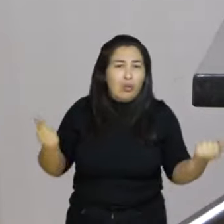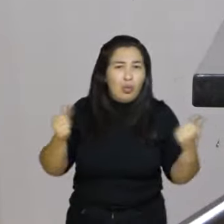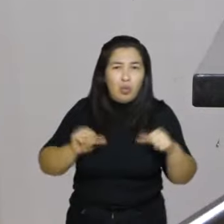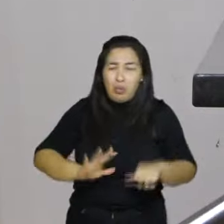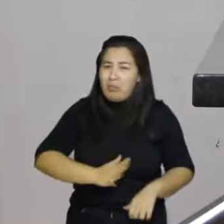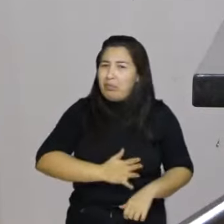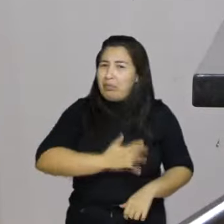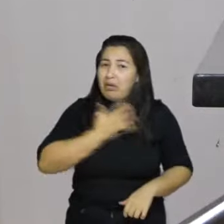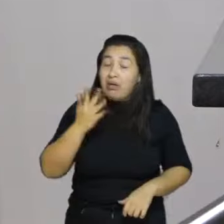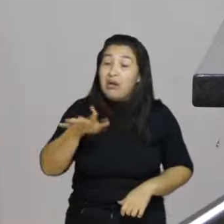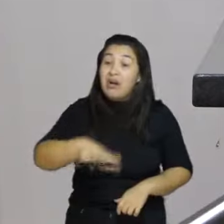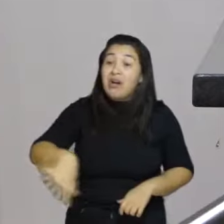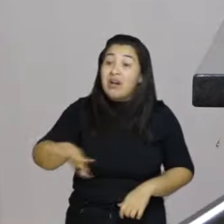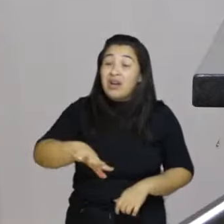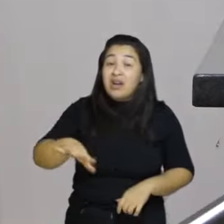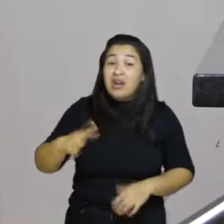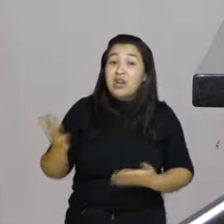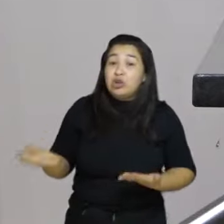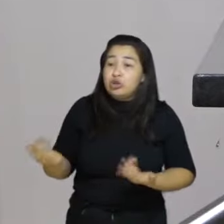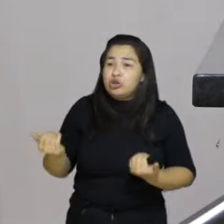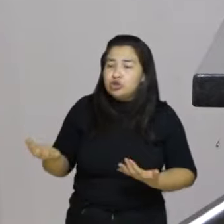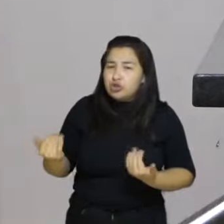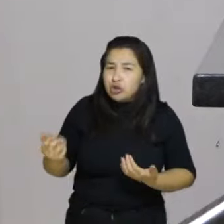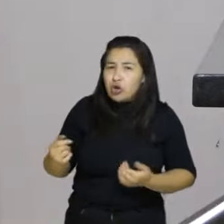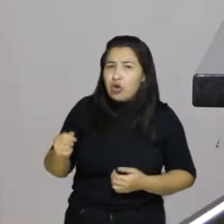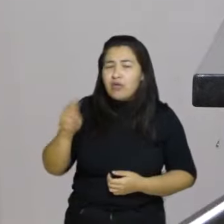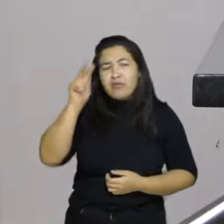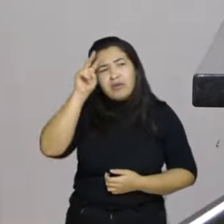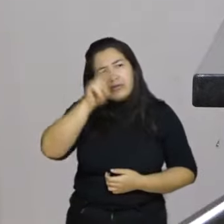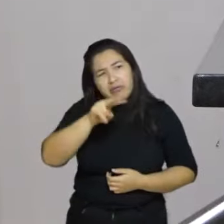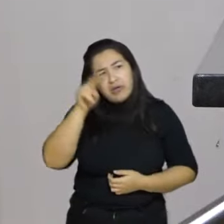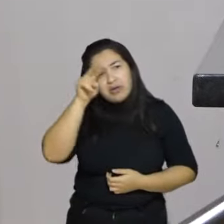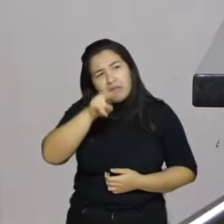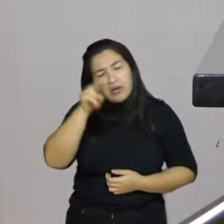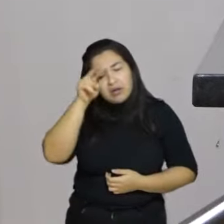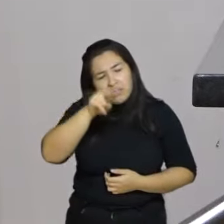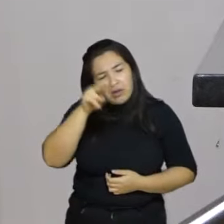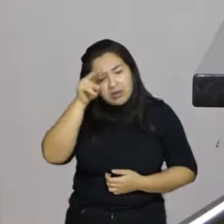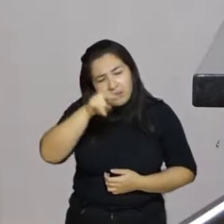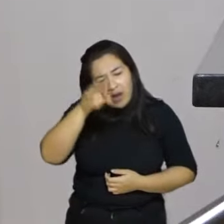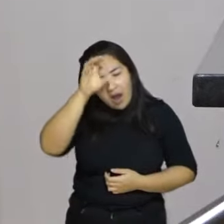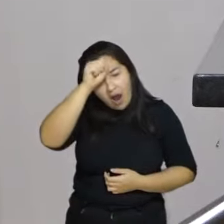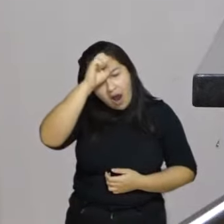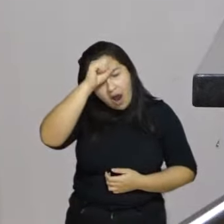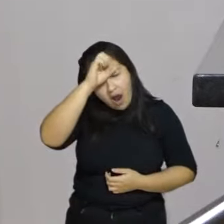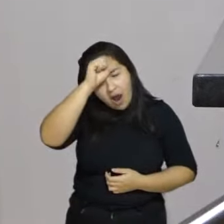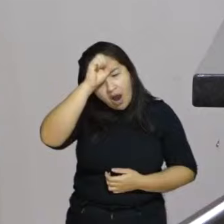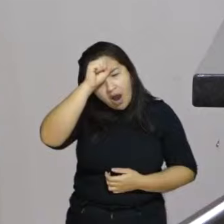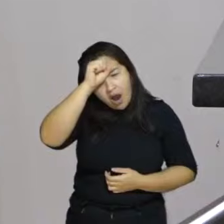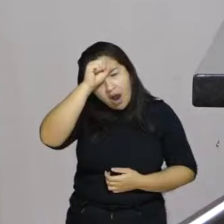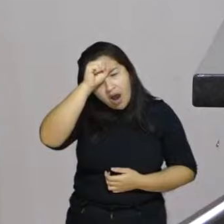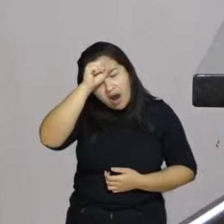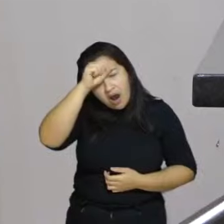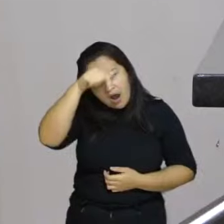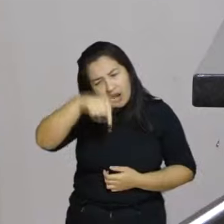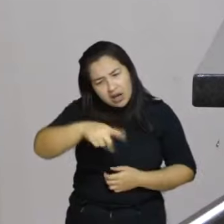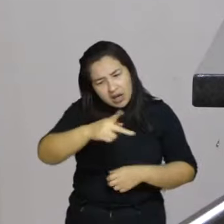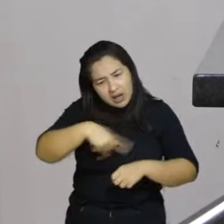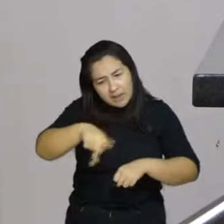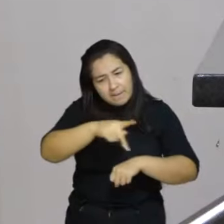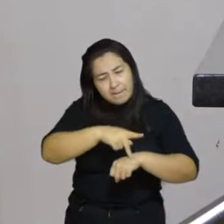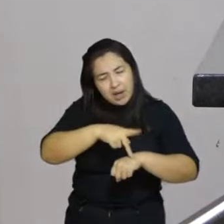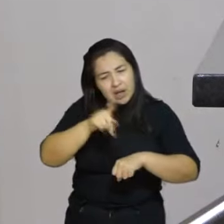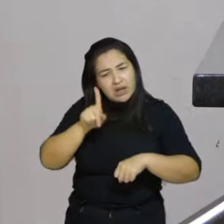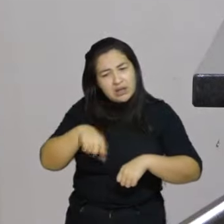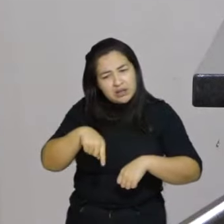pra nossa juventude que não se formou ainda que exemplo horroroso de que a gente vive num país